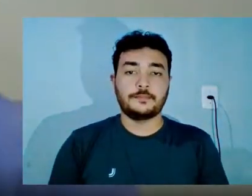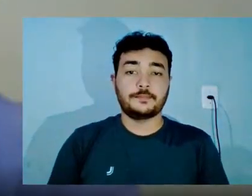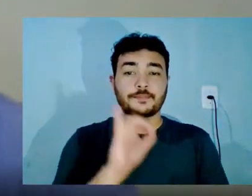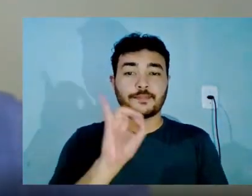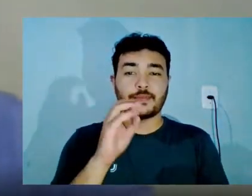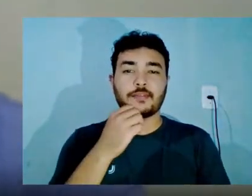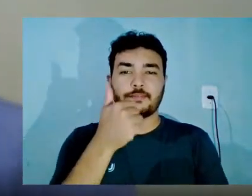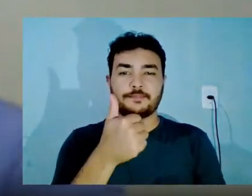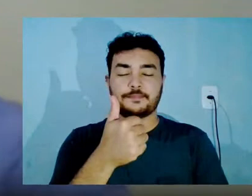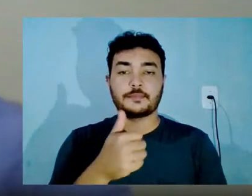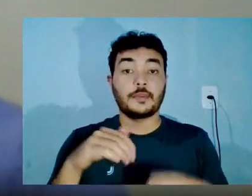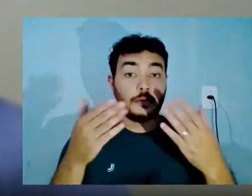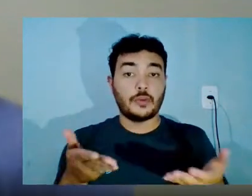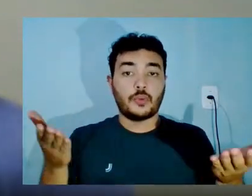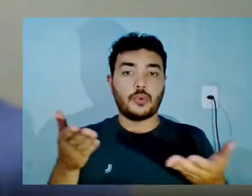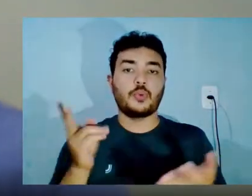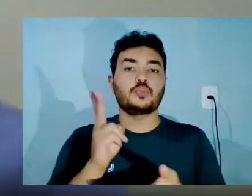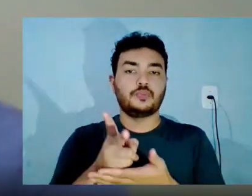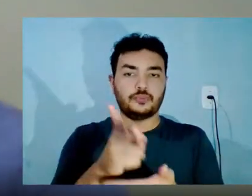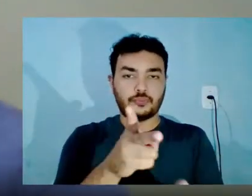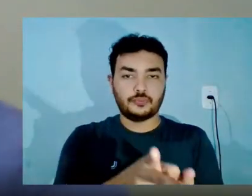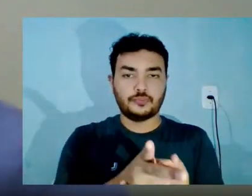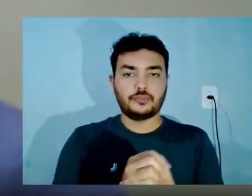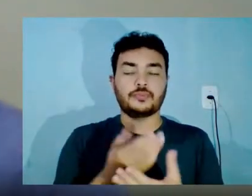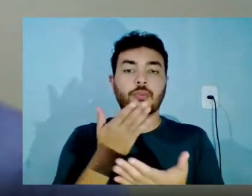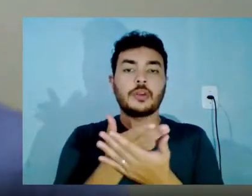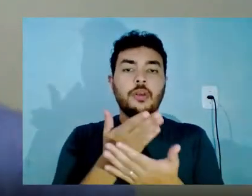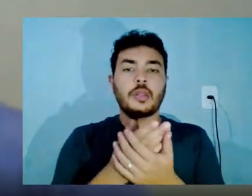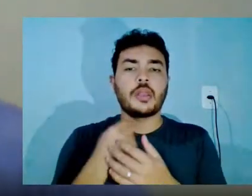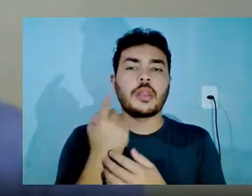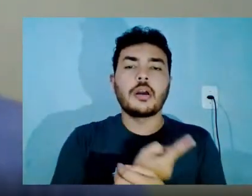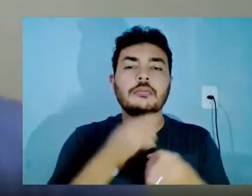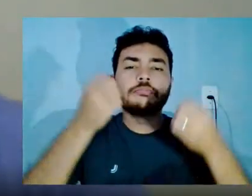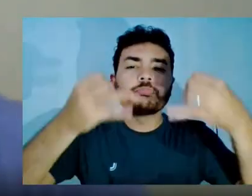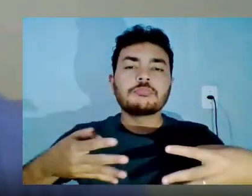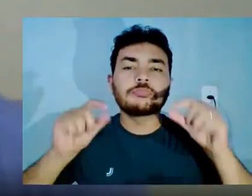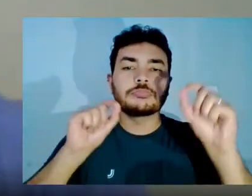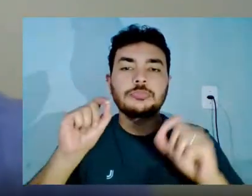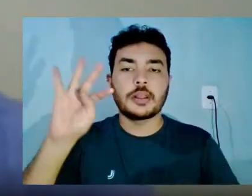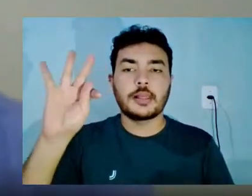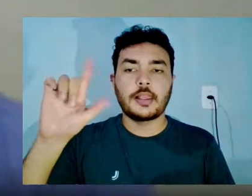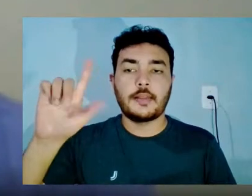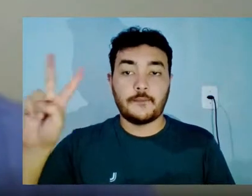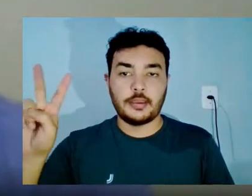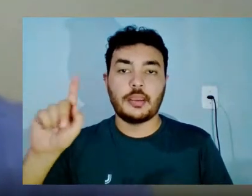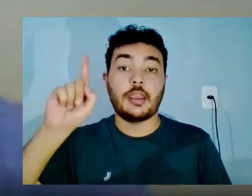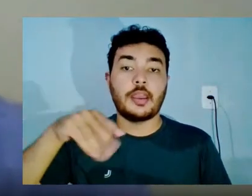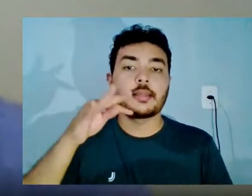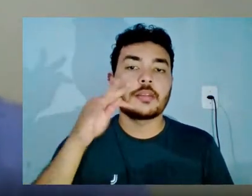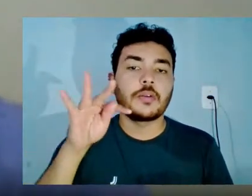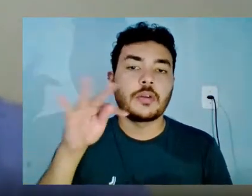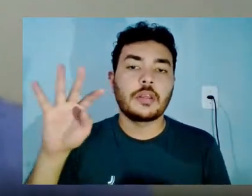Olá, pessoal, tudo bem? Bom, então vamos dar continuidade, né? Nessa aula a gente está abordando sobre a TLV, né, Teoria da Ligação de Valência, e